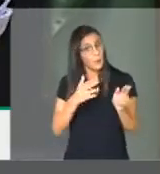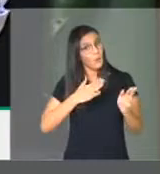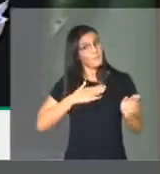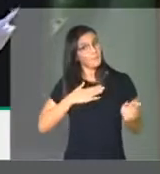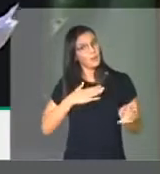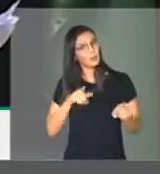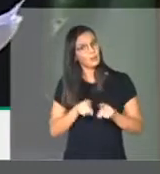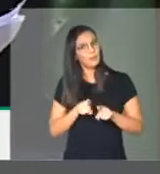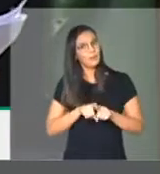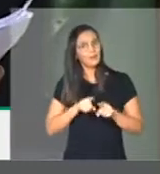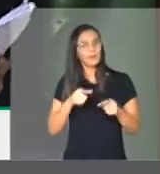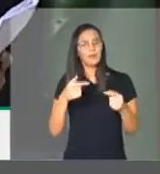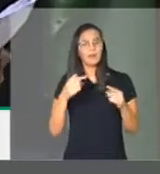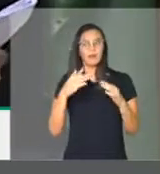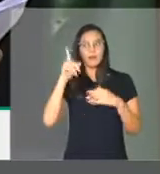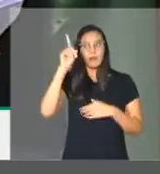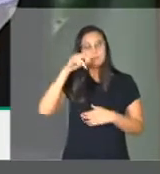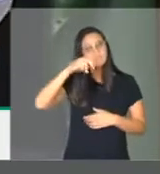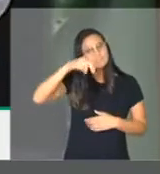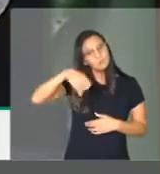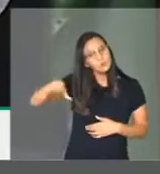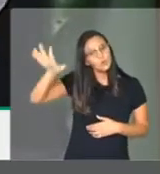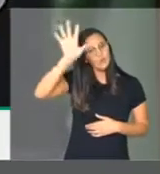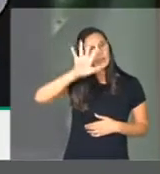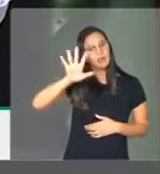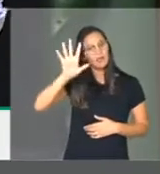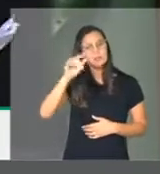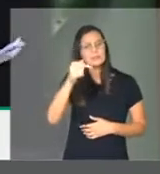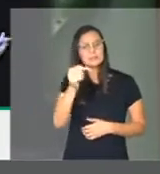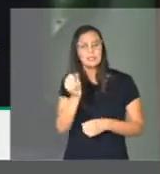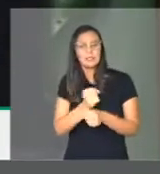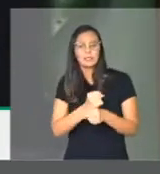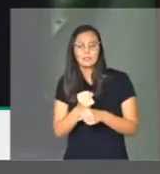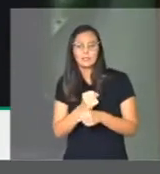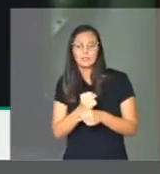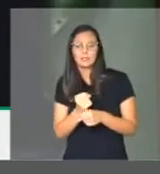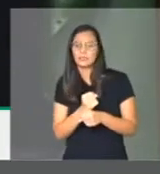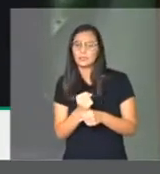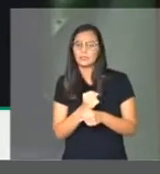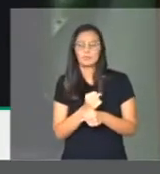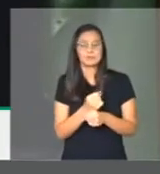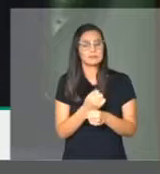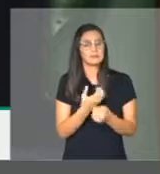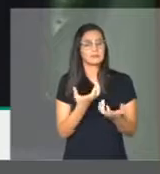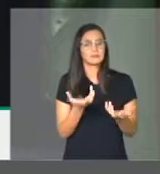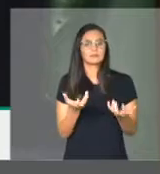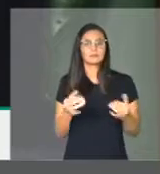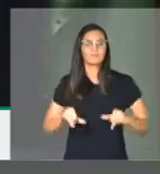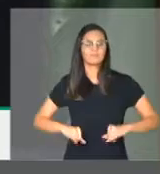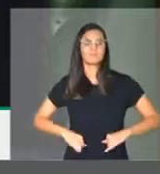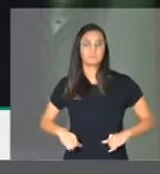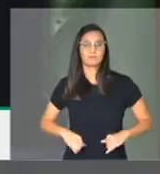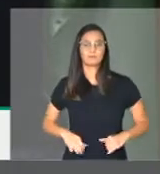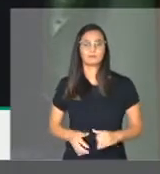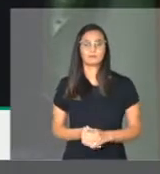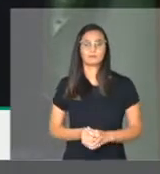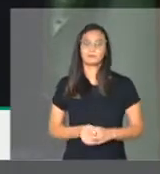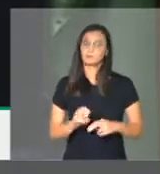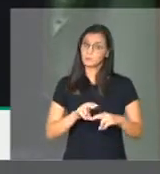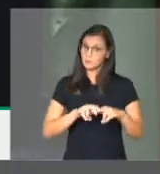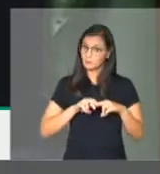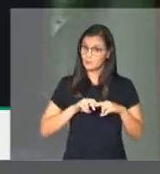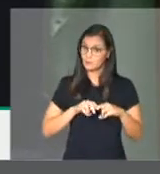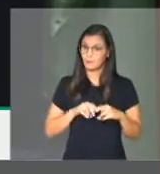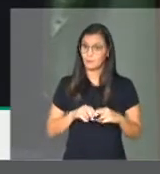o Nordeste, ainda mais acometido por 7 anos de uma severa estiagem. Por isso, além